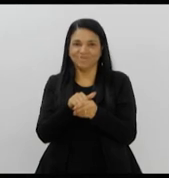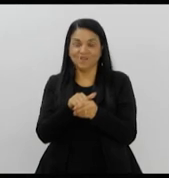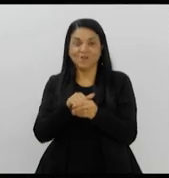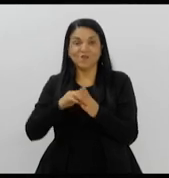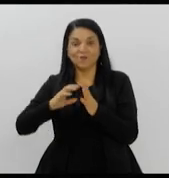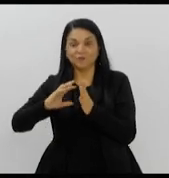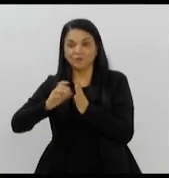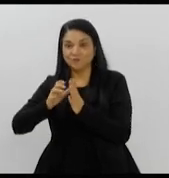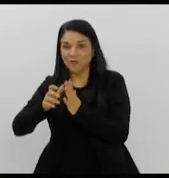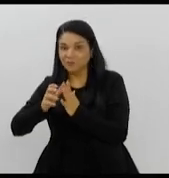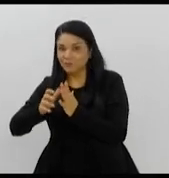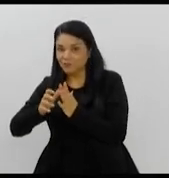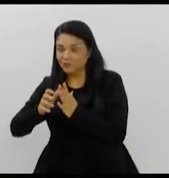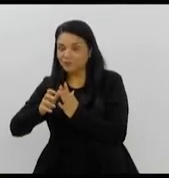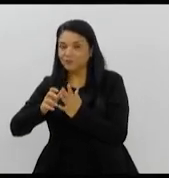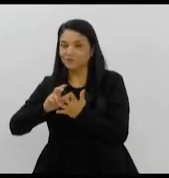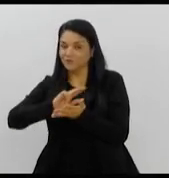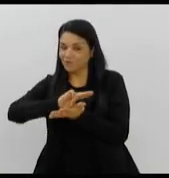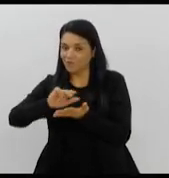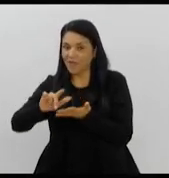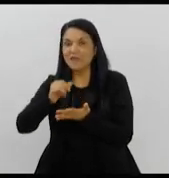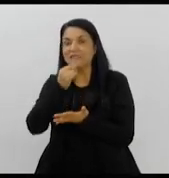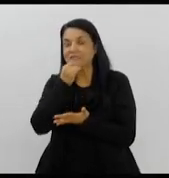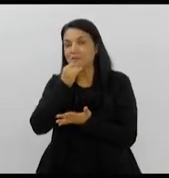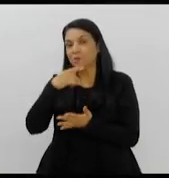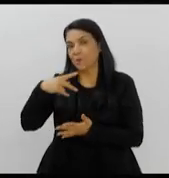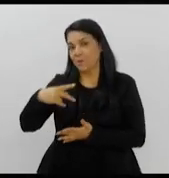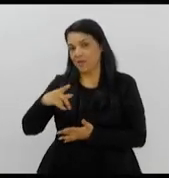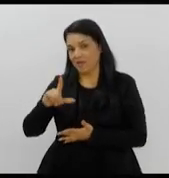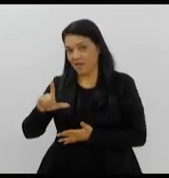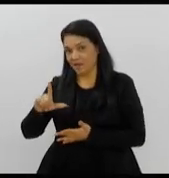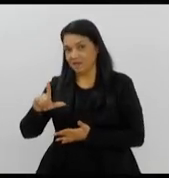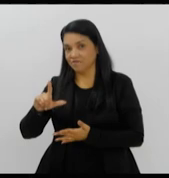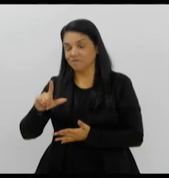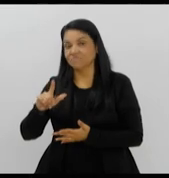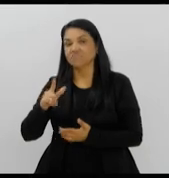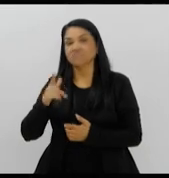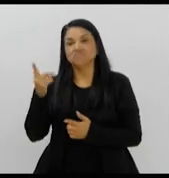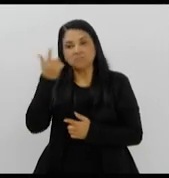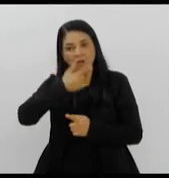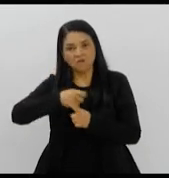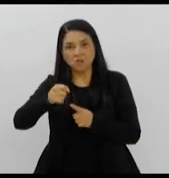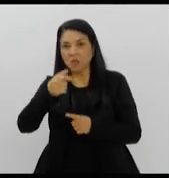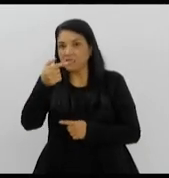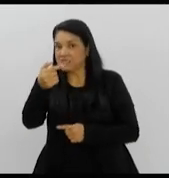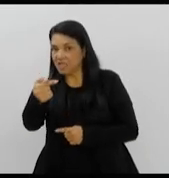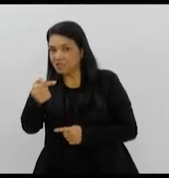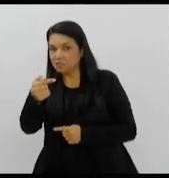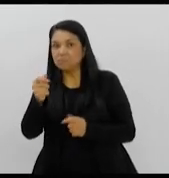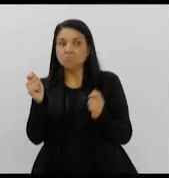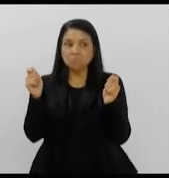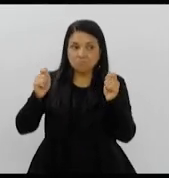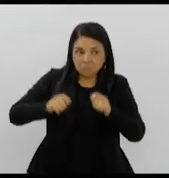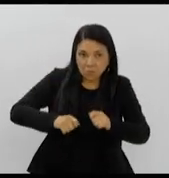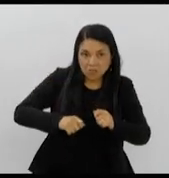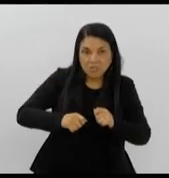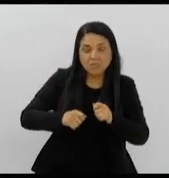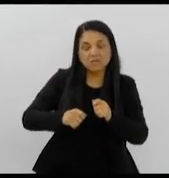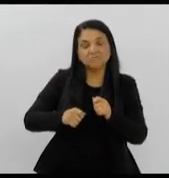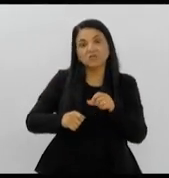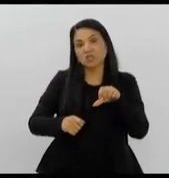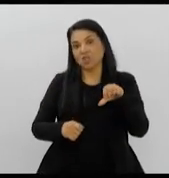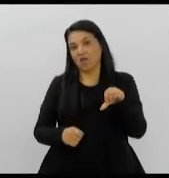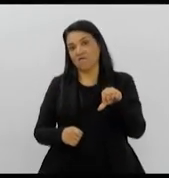como aconteceu com, por exemplo, o PL, que elegeu 7, poderia ter eleito 9, mas não